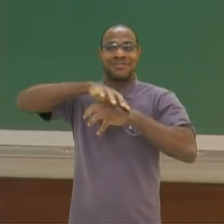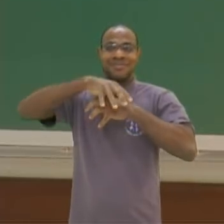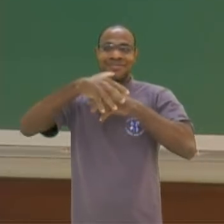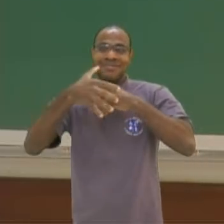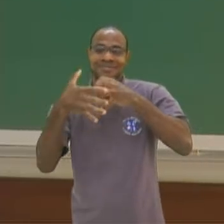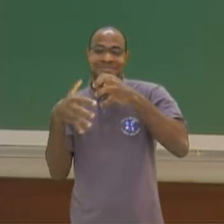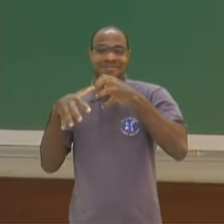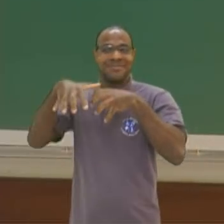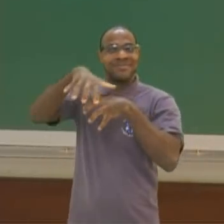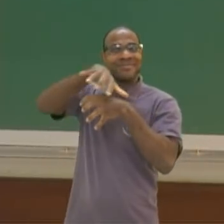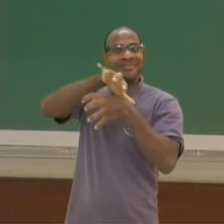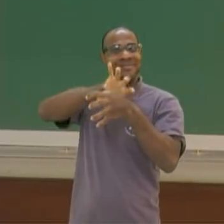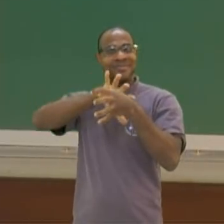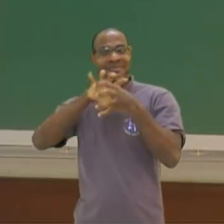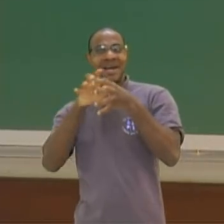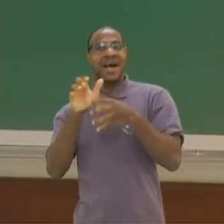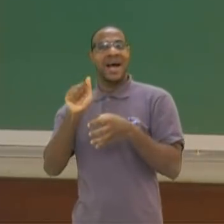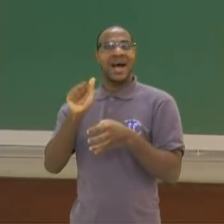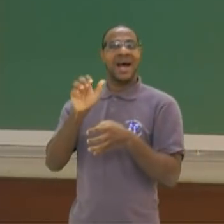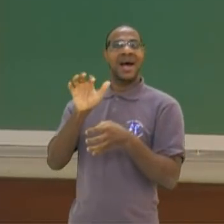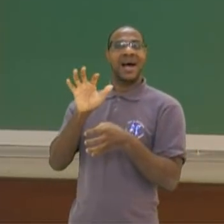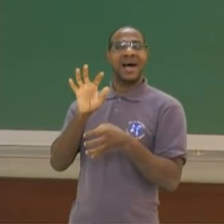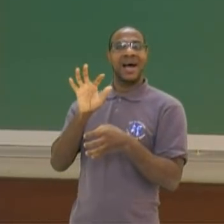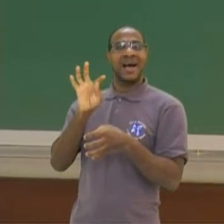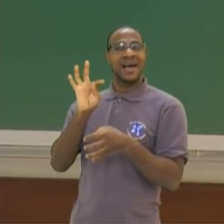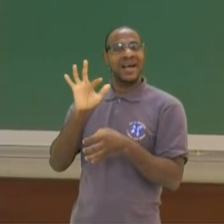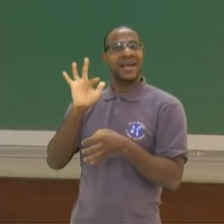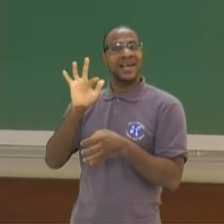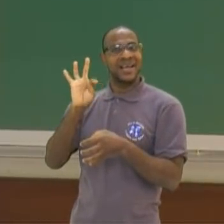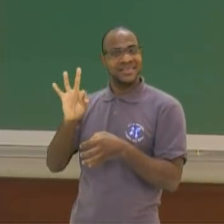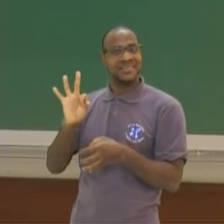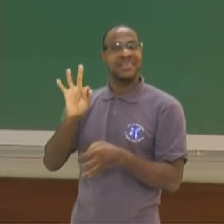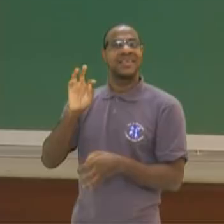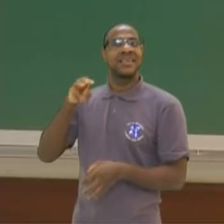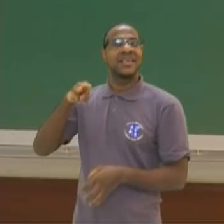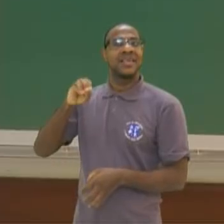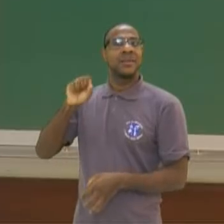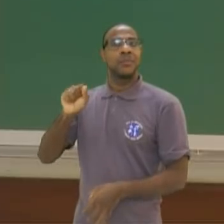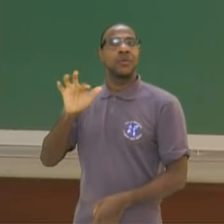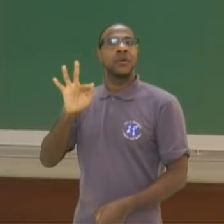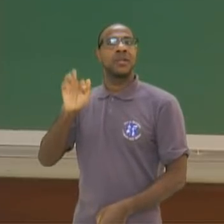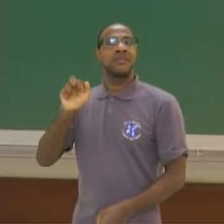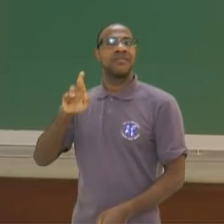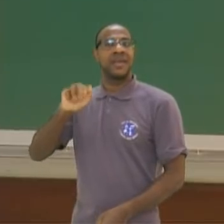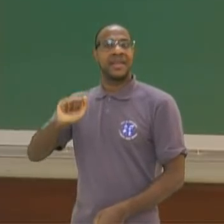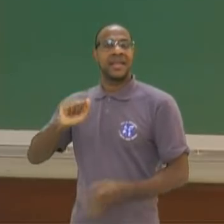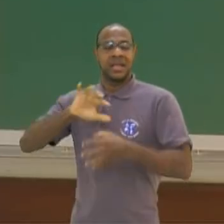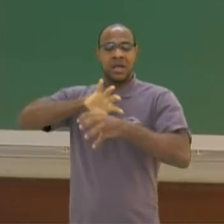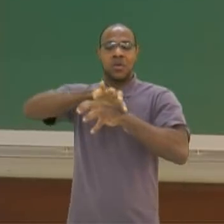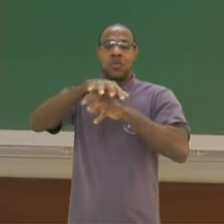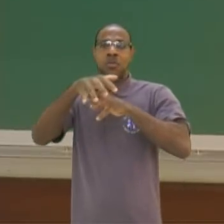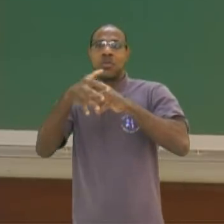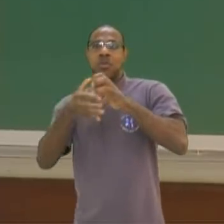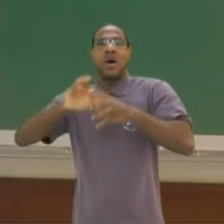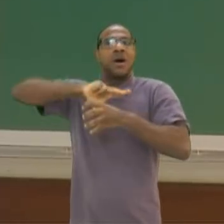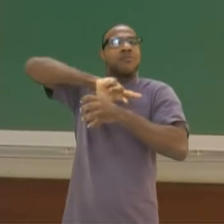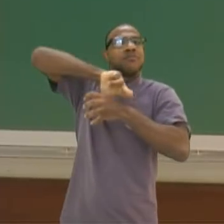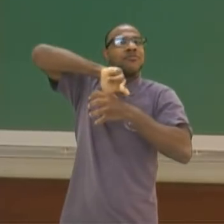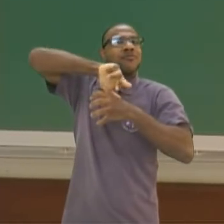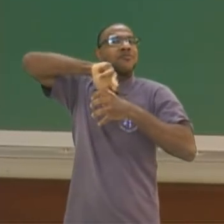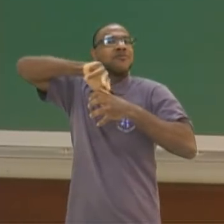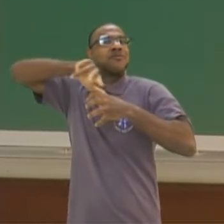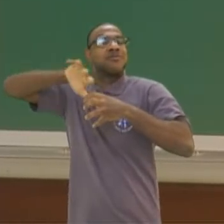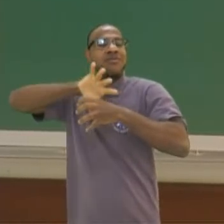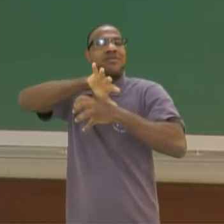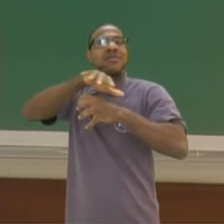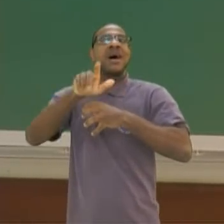gente conheceu o que é atmosfera, que é uma constituição, uma composição de diversos gases. Aprendemos